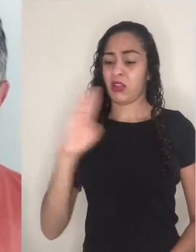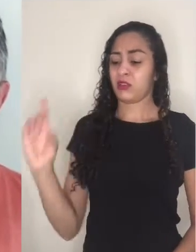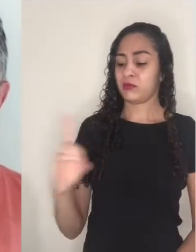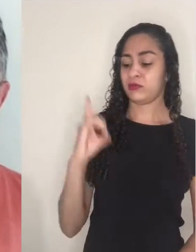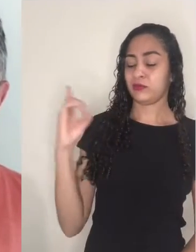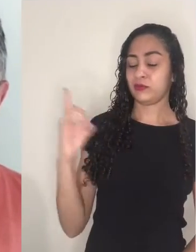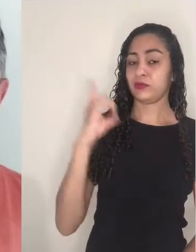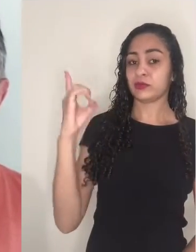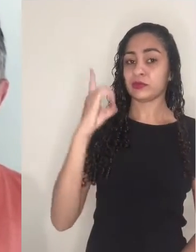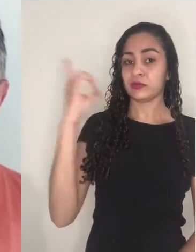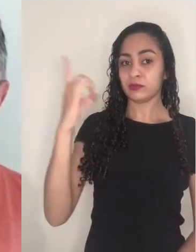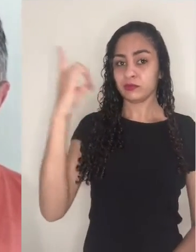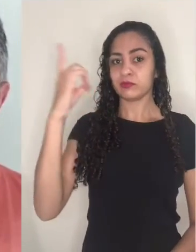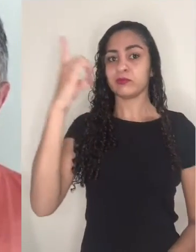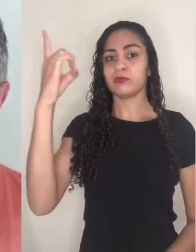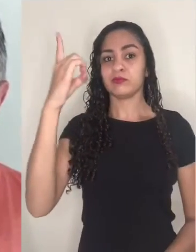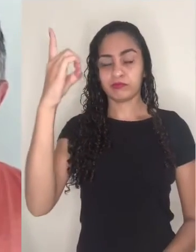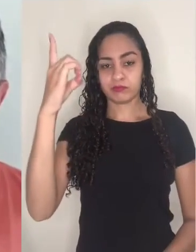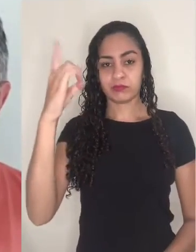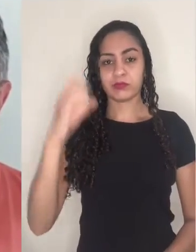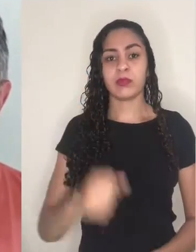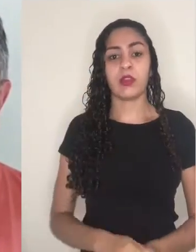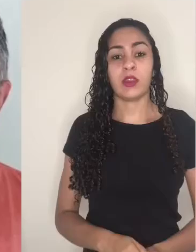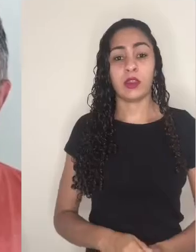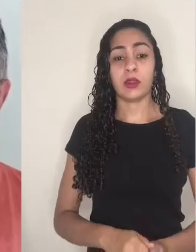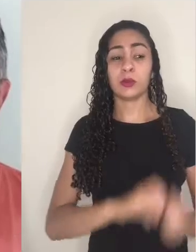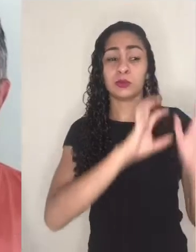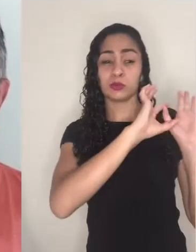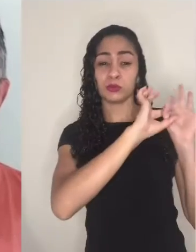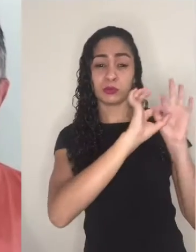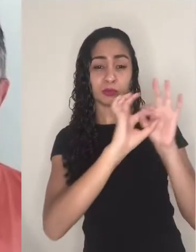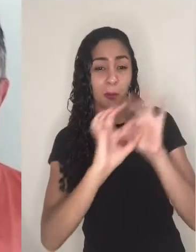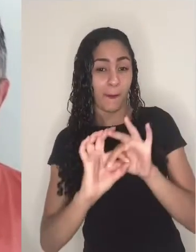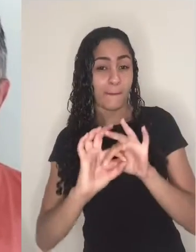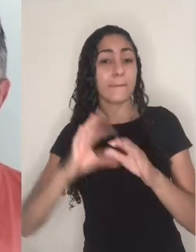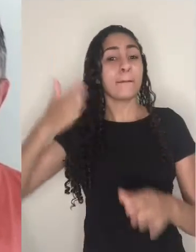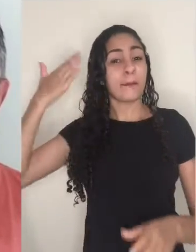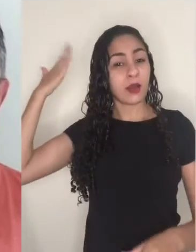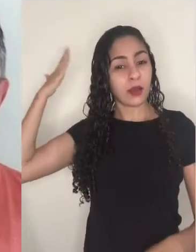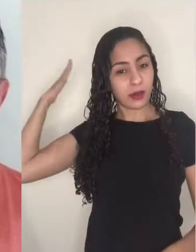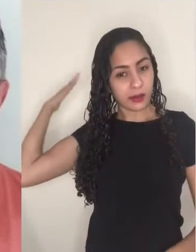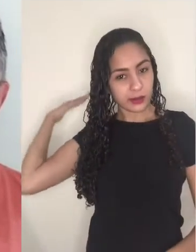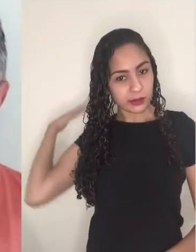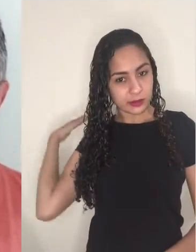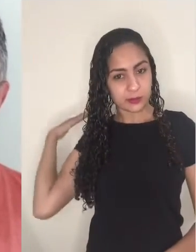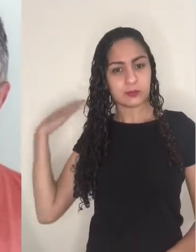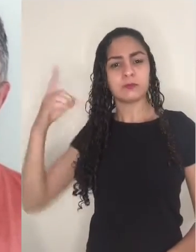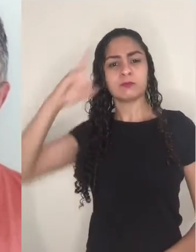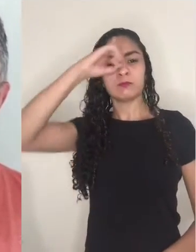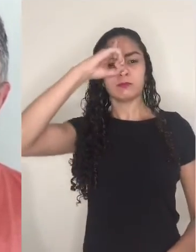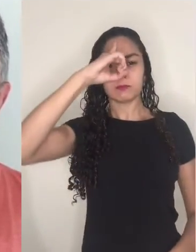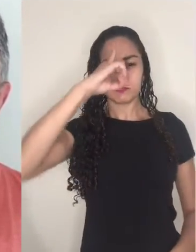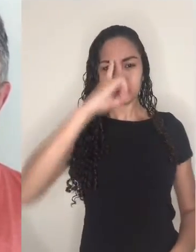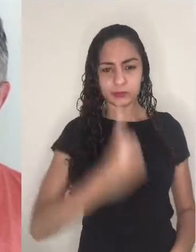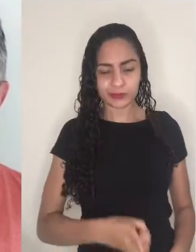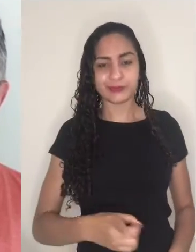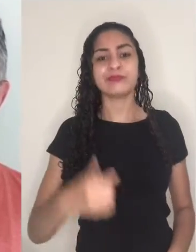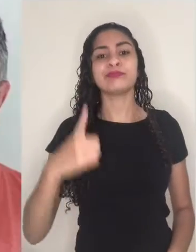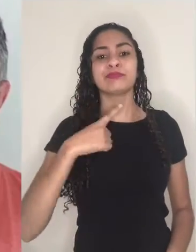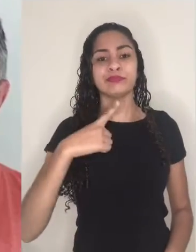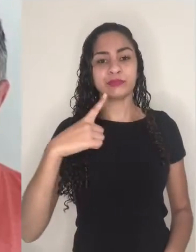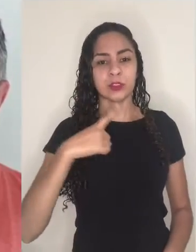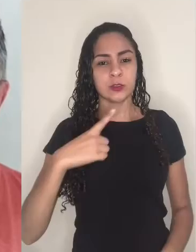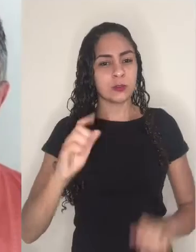tais como ele, que naquele tempo exerciam alguma autoridade,